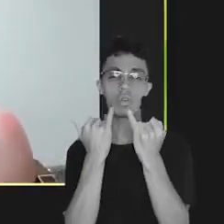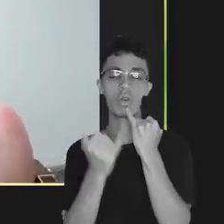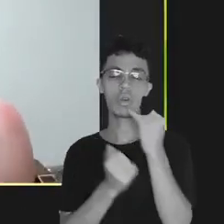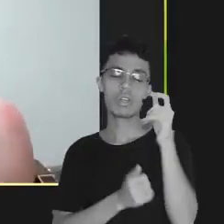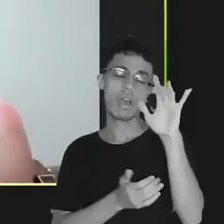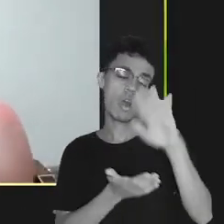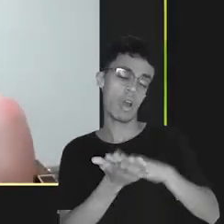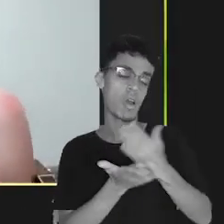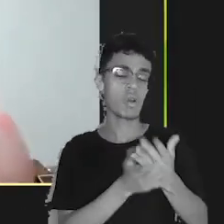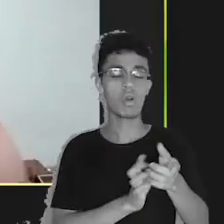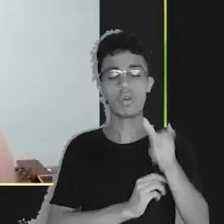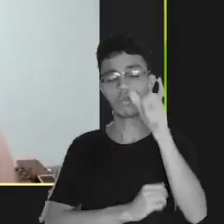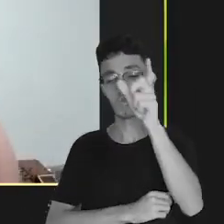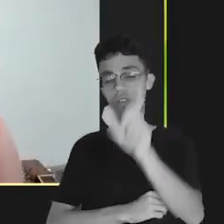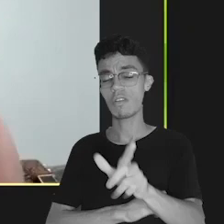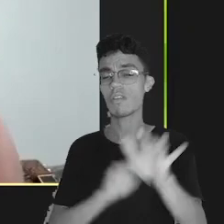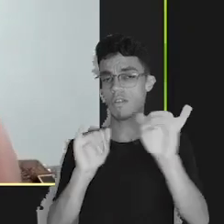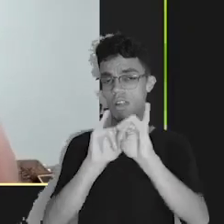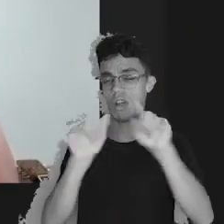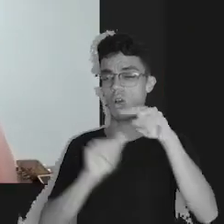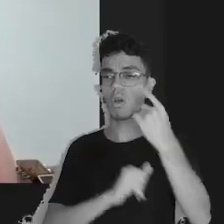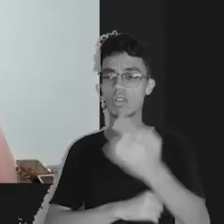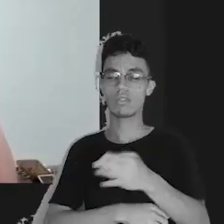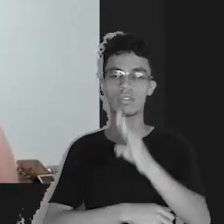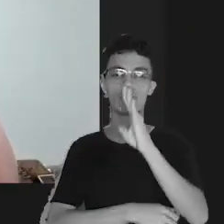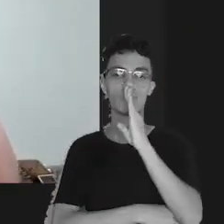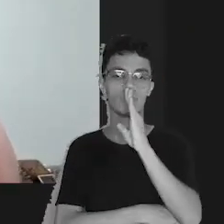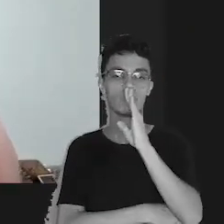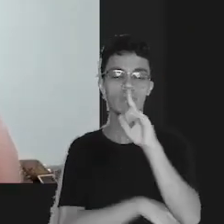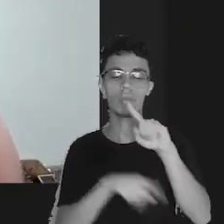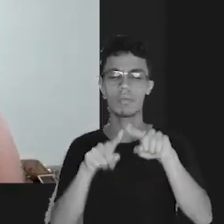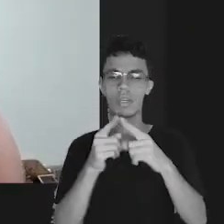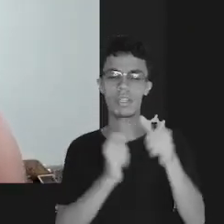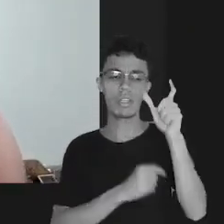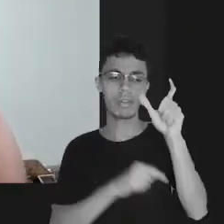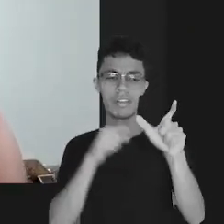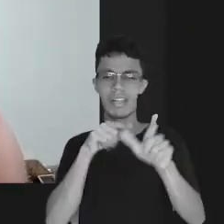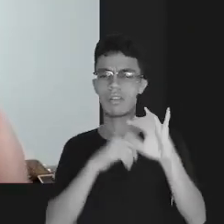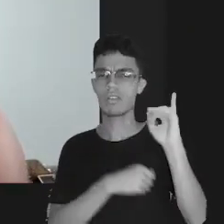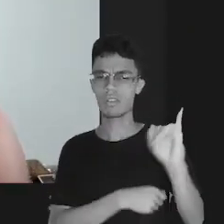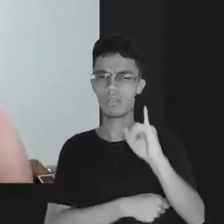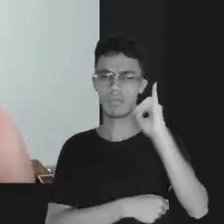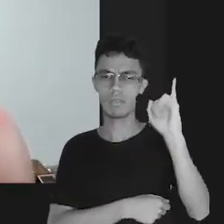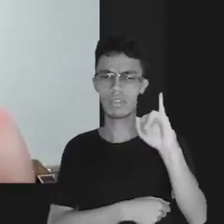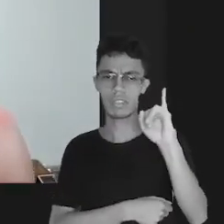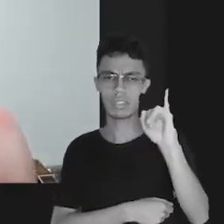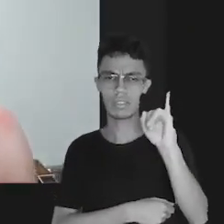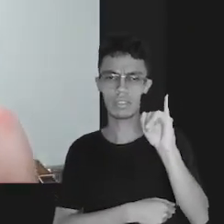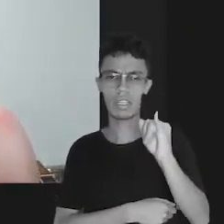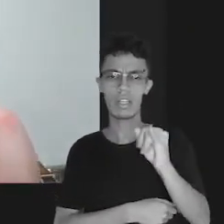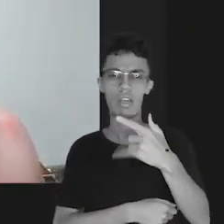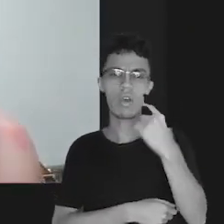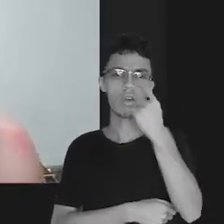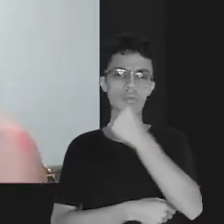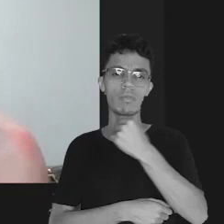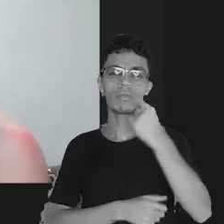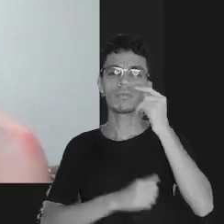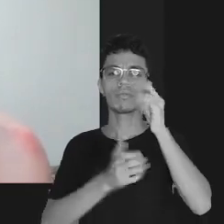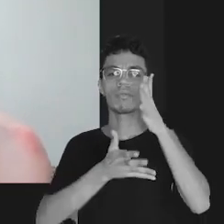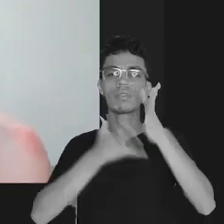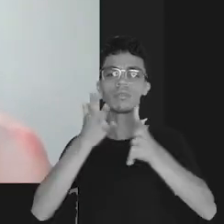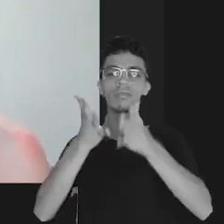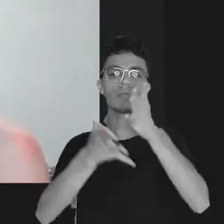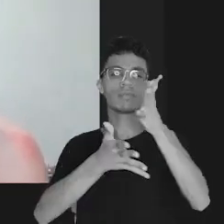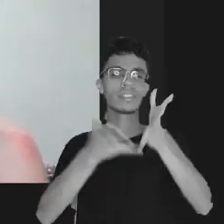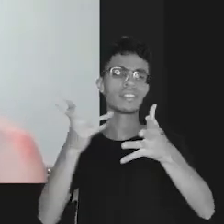Outros disseram que é mudo. Mas a palavra é o que importa. Pois o que a boca diz pode